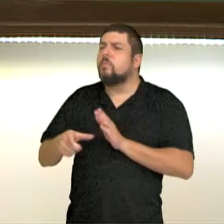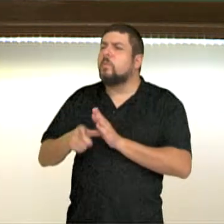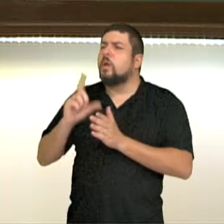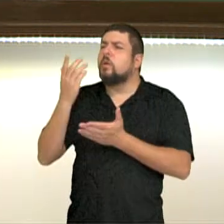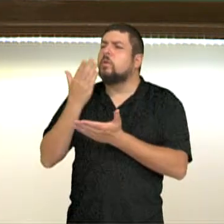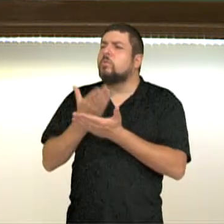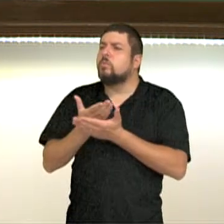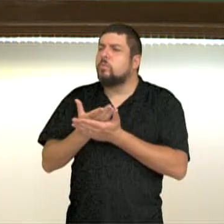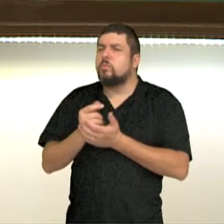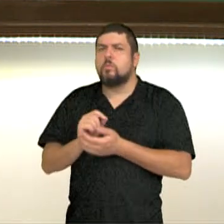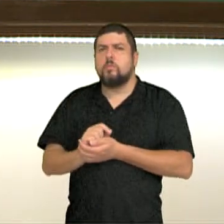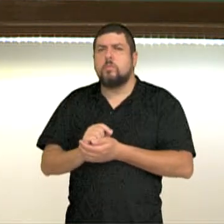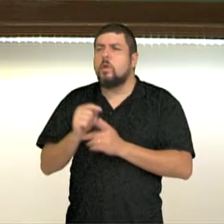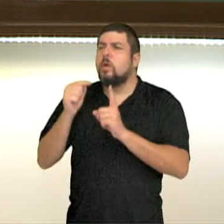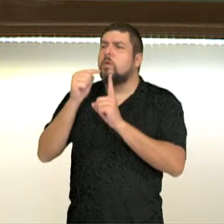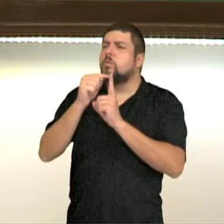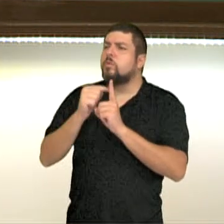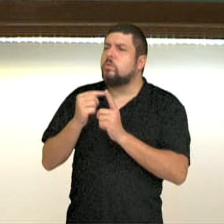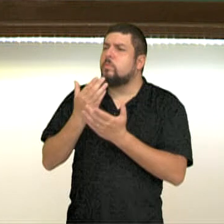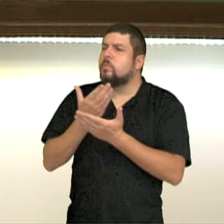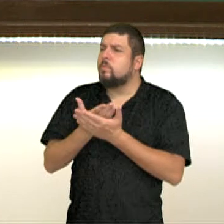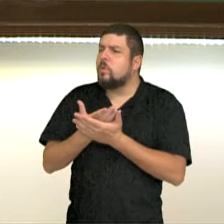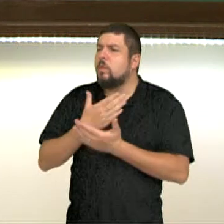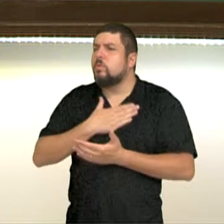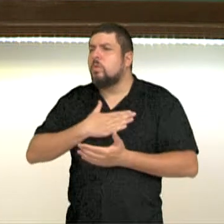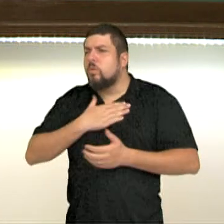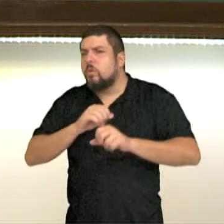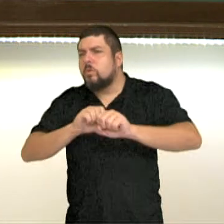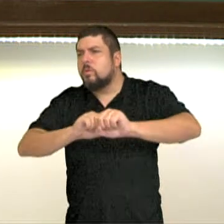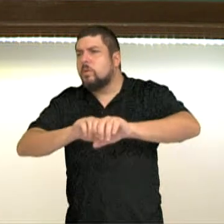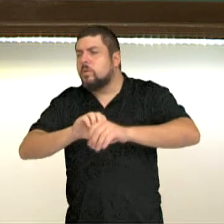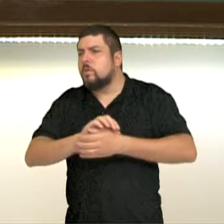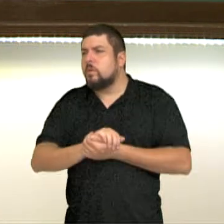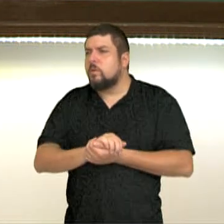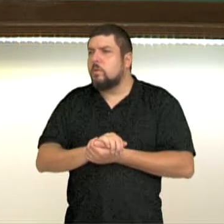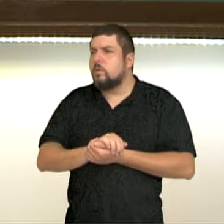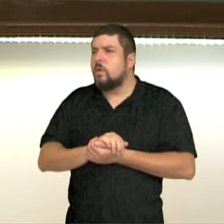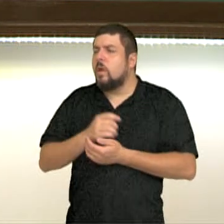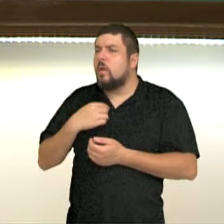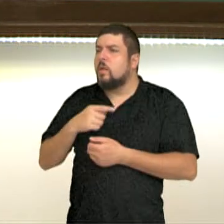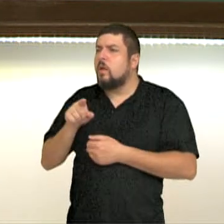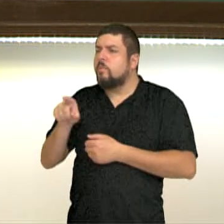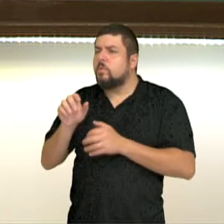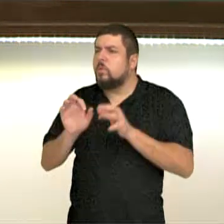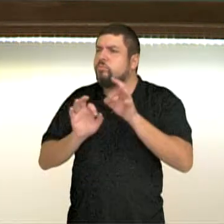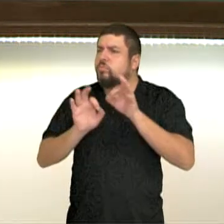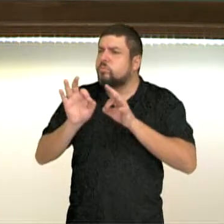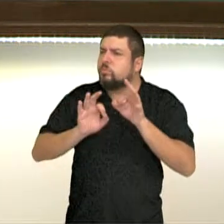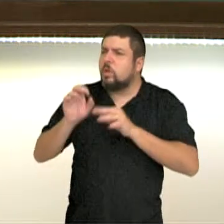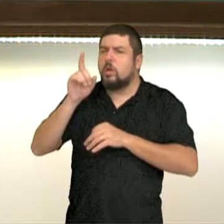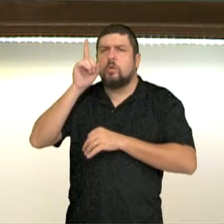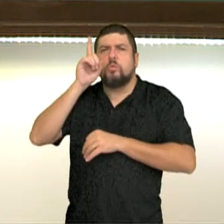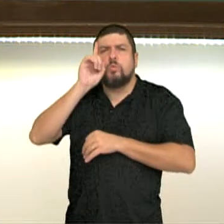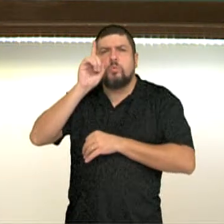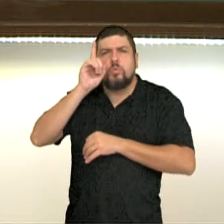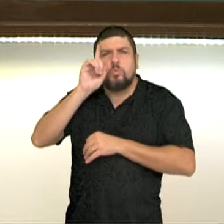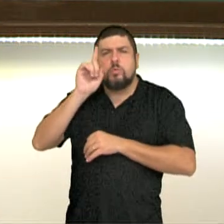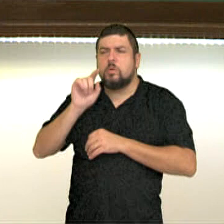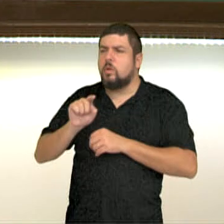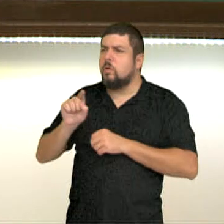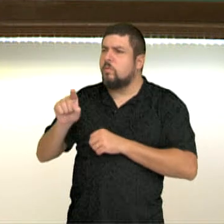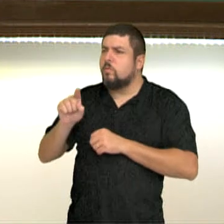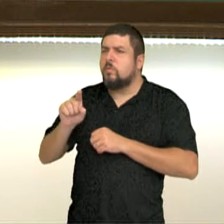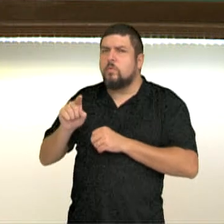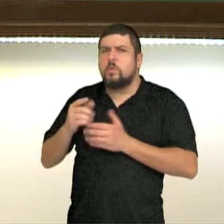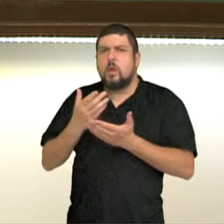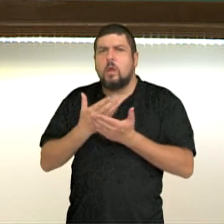estudou? Qual é o tipo de aula que você prefere dar? Você prepara todos os dias? Você prepara as aulas todas de uma